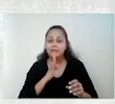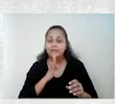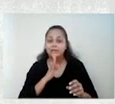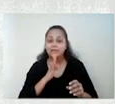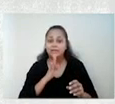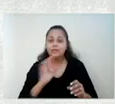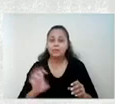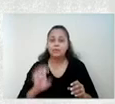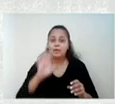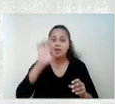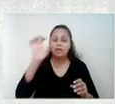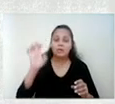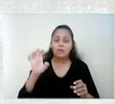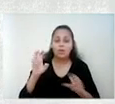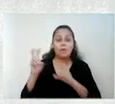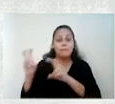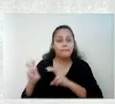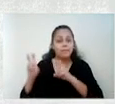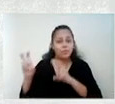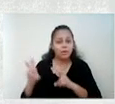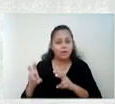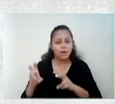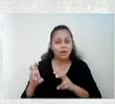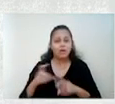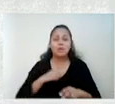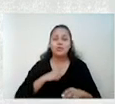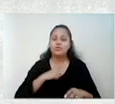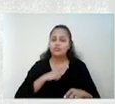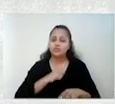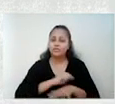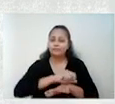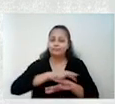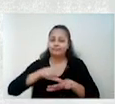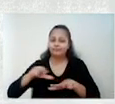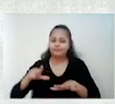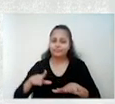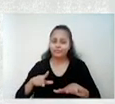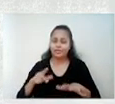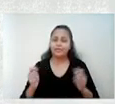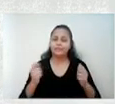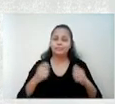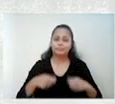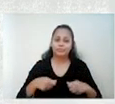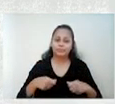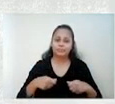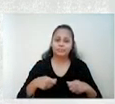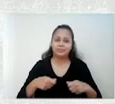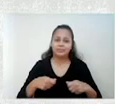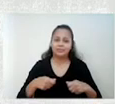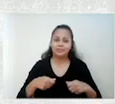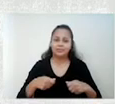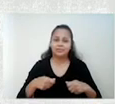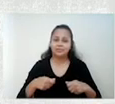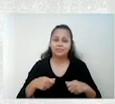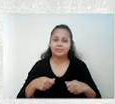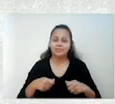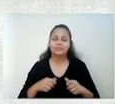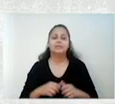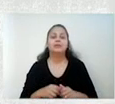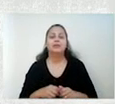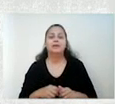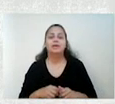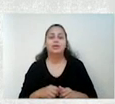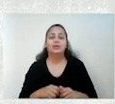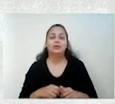rural. Né? Eles entenderam que existia muitas possibilidades. O nobre, que não era primogênito, ou seja, que não era o primeiro